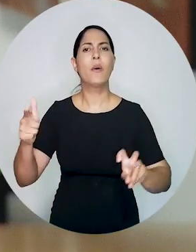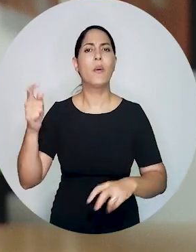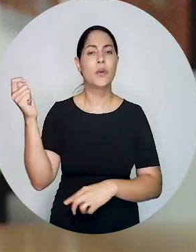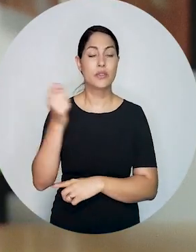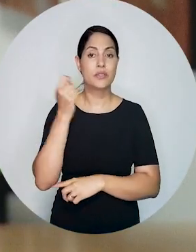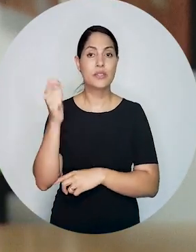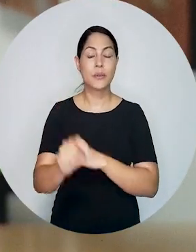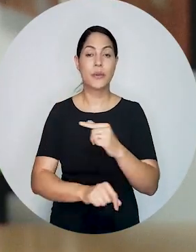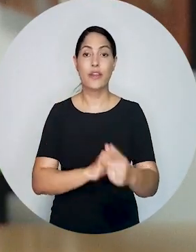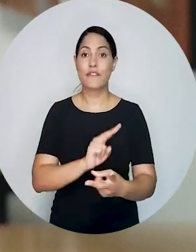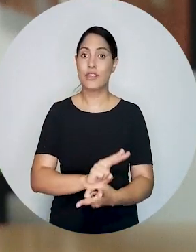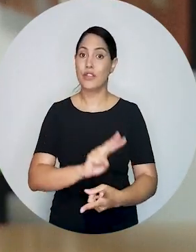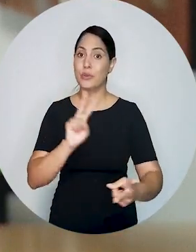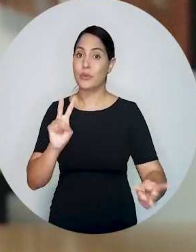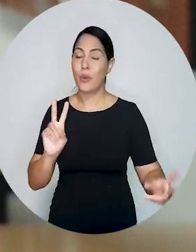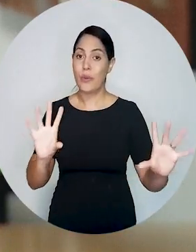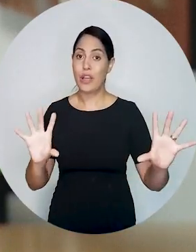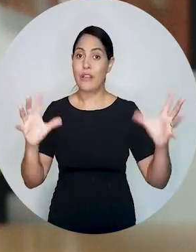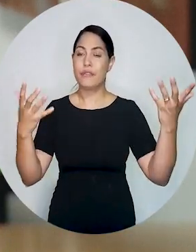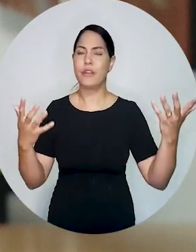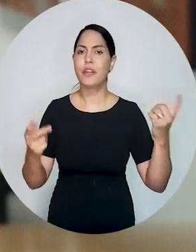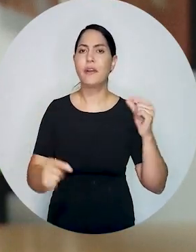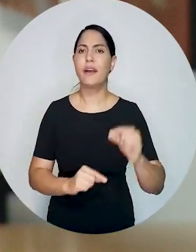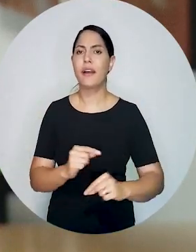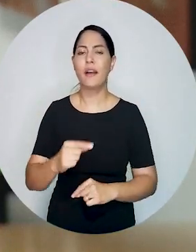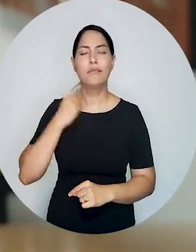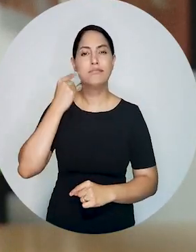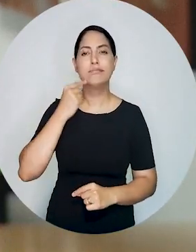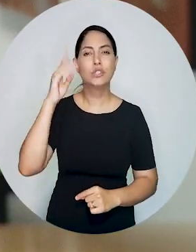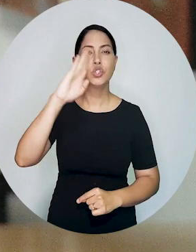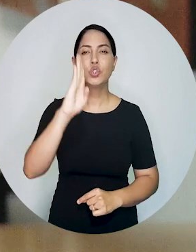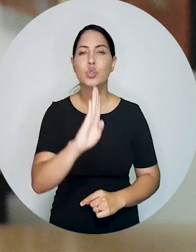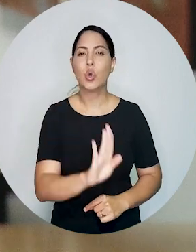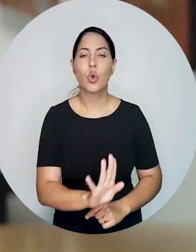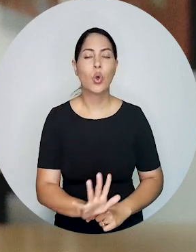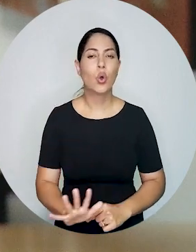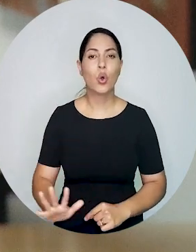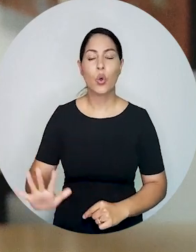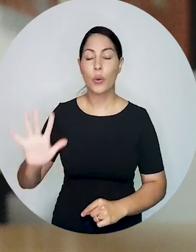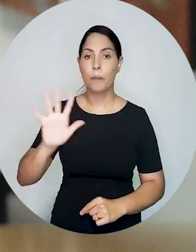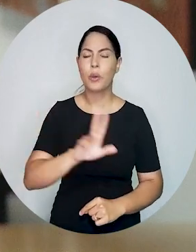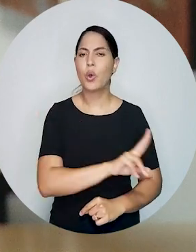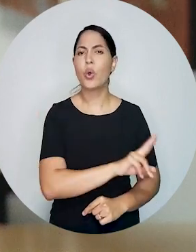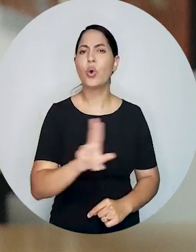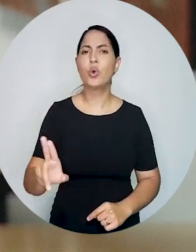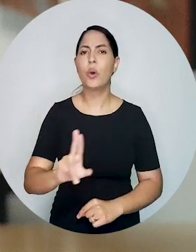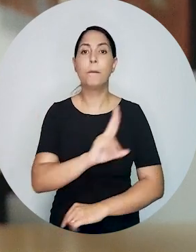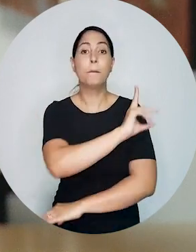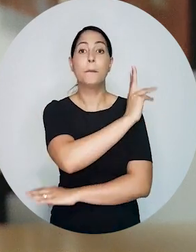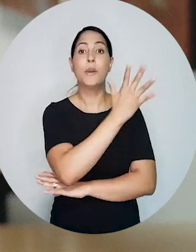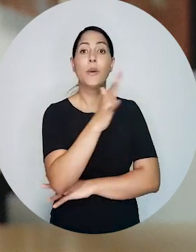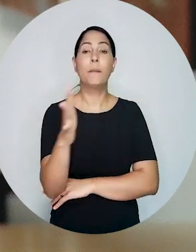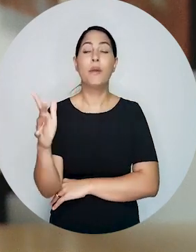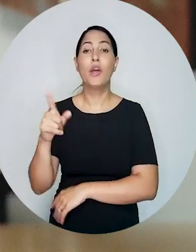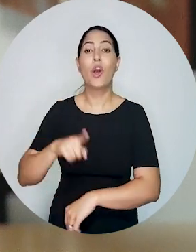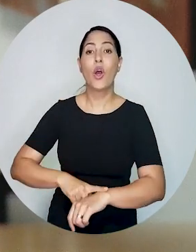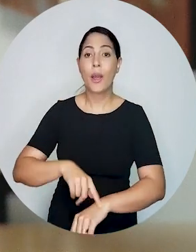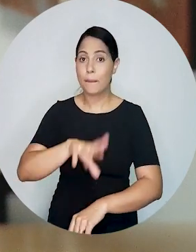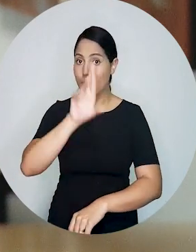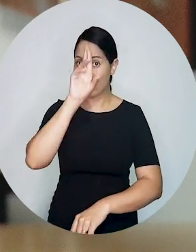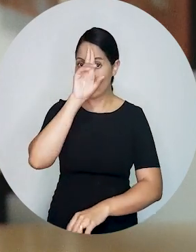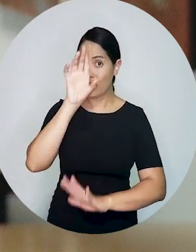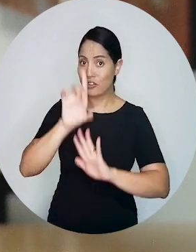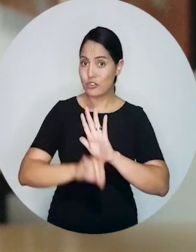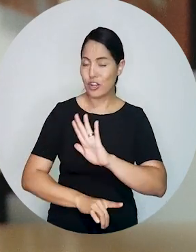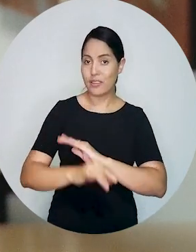do Rio Grande do Sul também realizou um evento virtual voltado aos advogados e advogadas de todo o país, intitulado